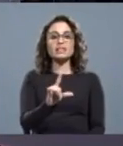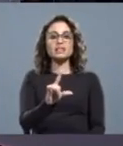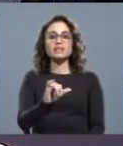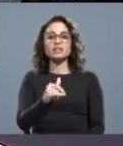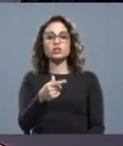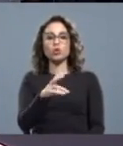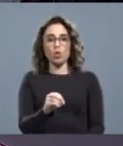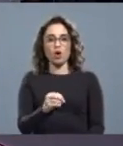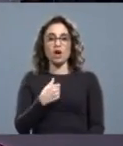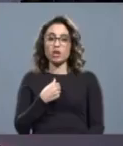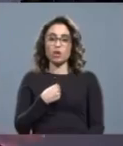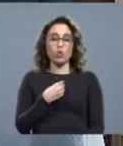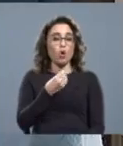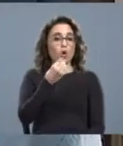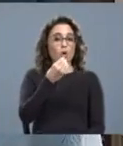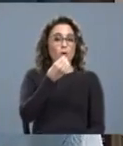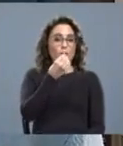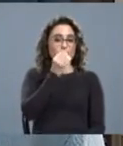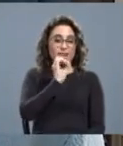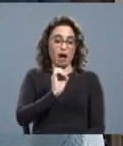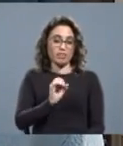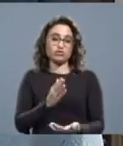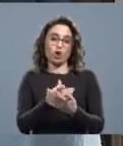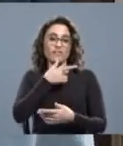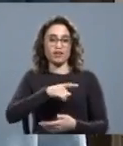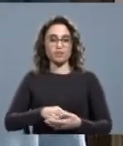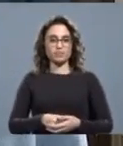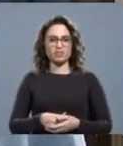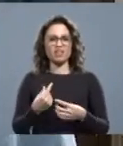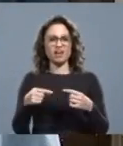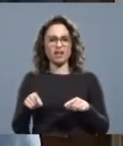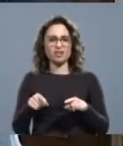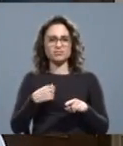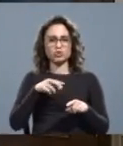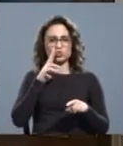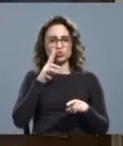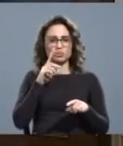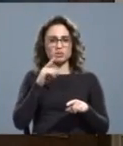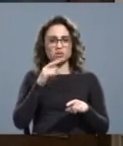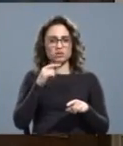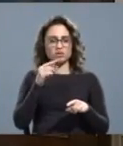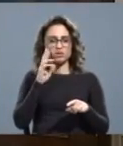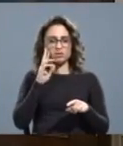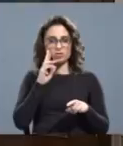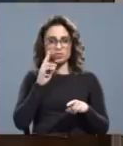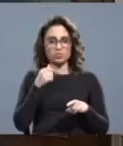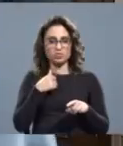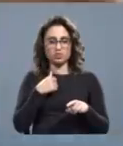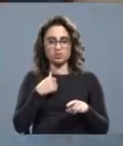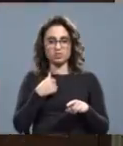é que eu por acaso não tomei nada, também fui só café. Temos aqui que uns. Já está a não crescer.